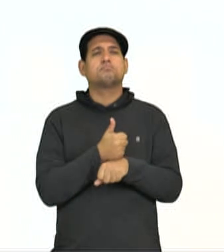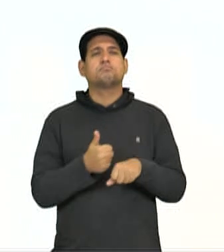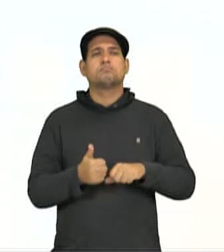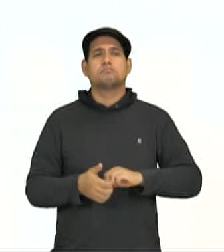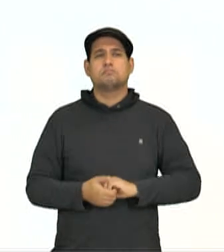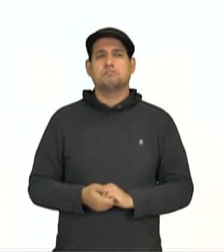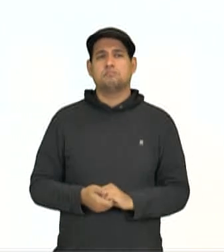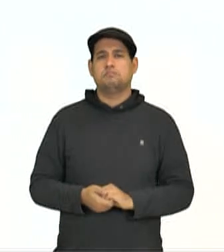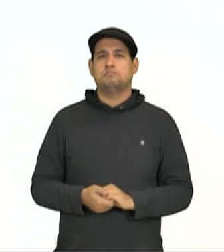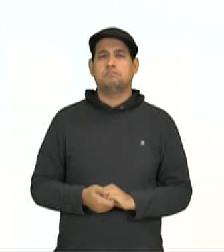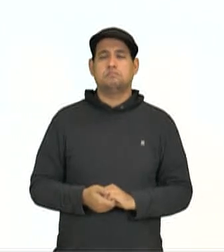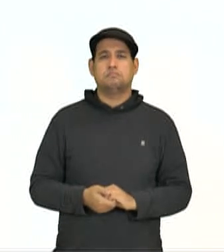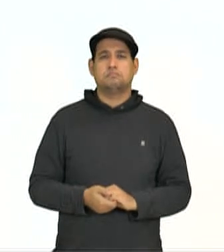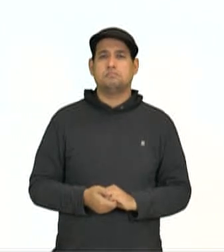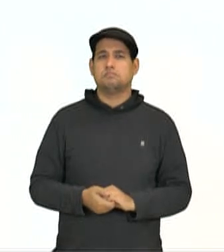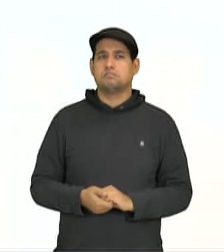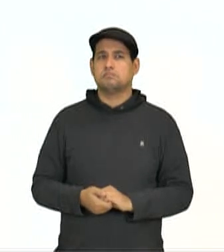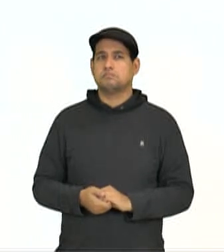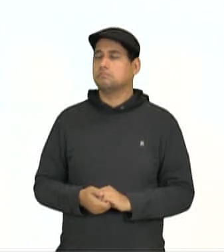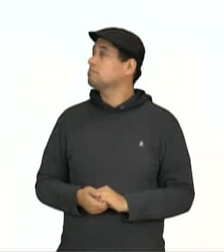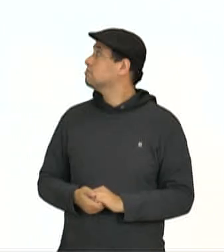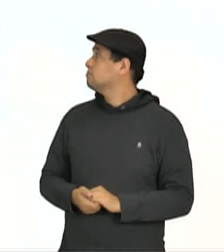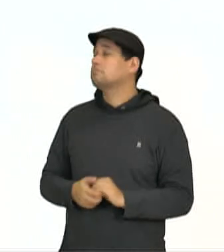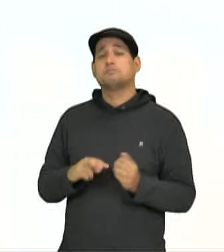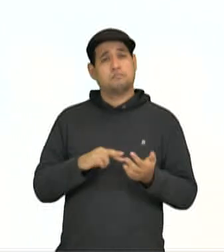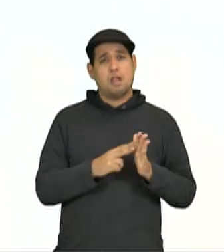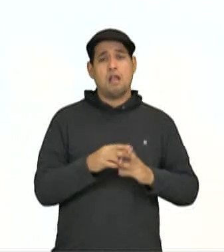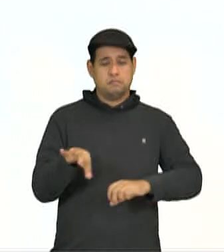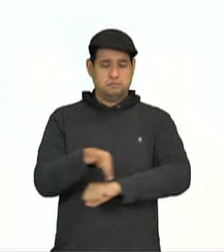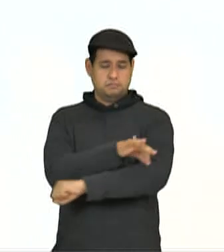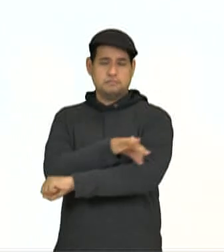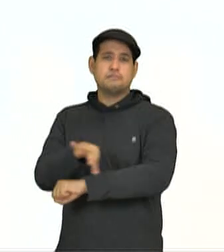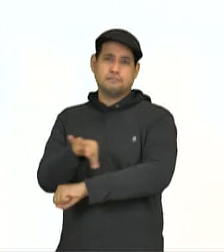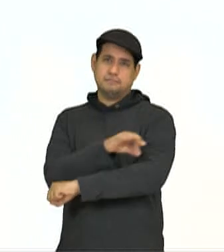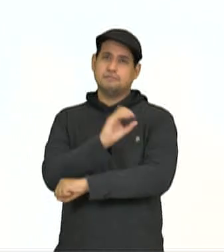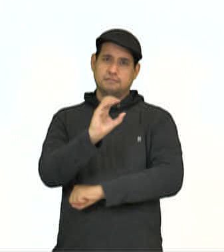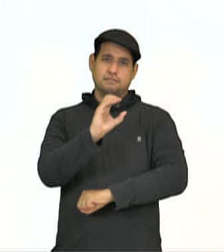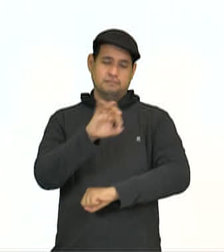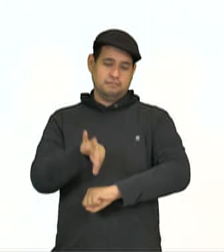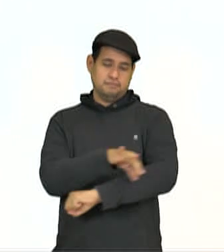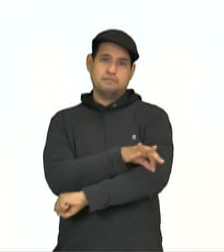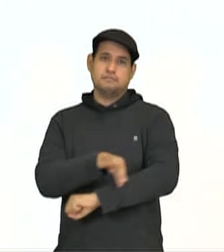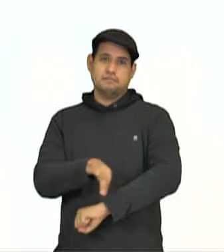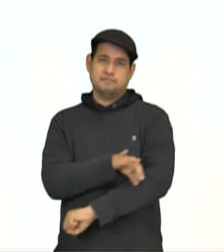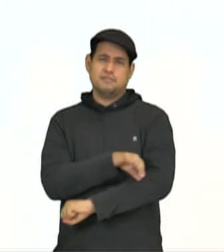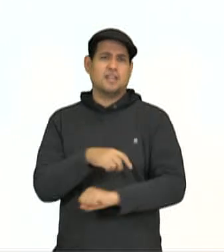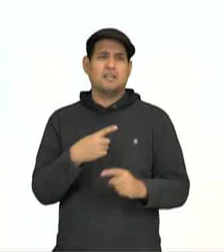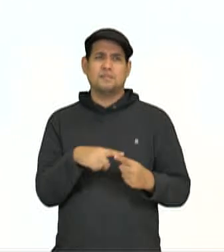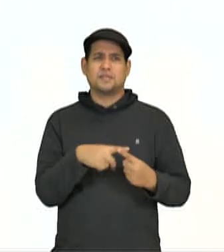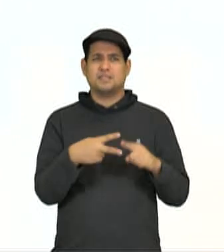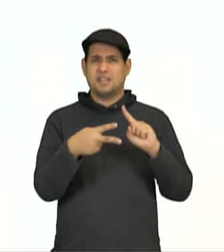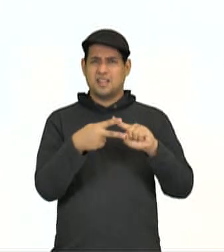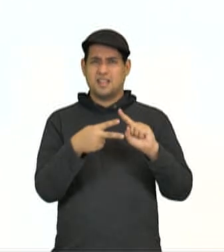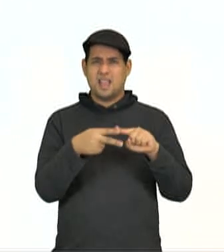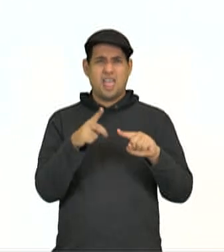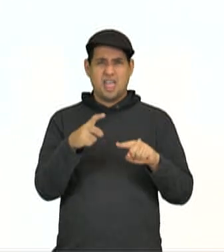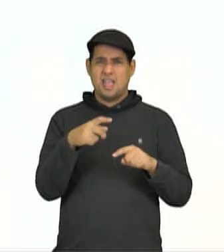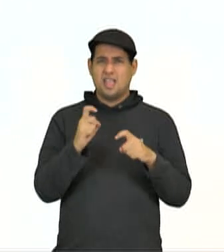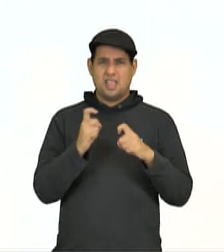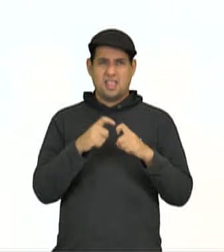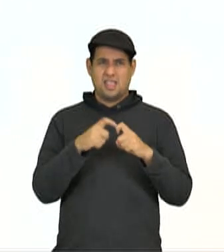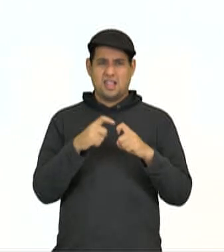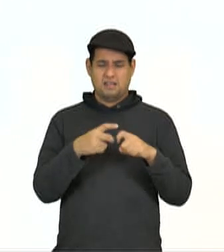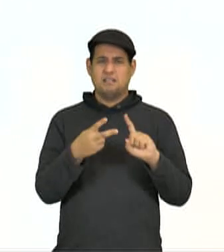alternativas. Letter C, architect, uma arquiteta. Porque se a gente olhar as outras duas não faz muito sentido, né, gente? Doctor and